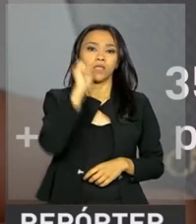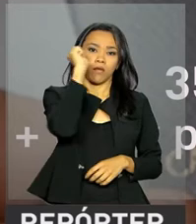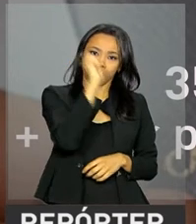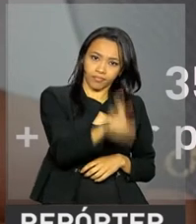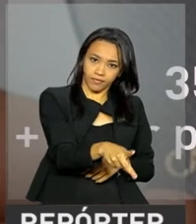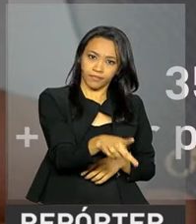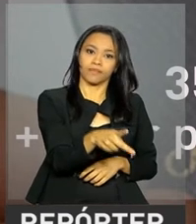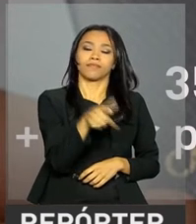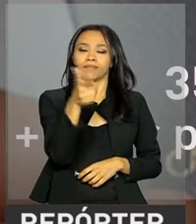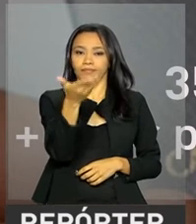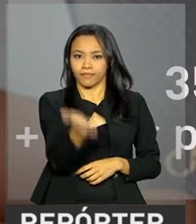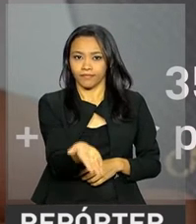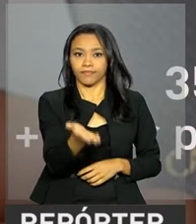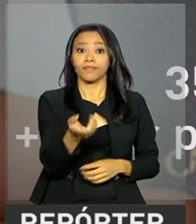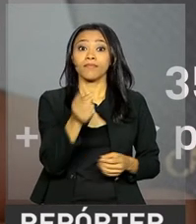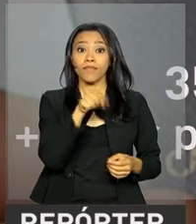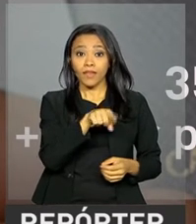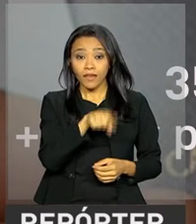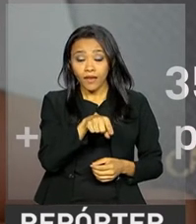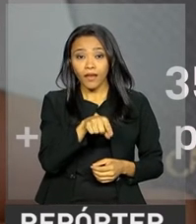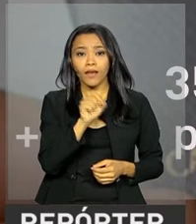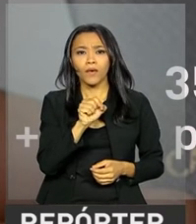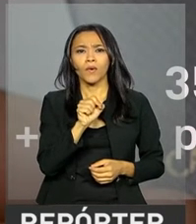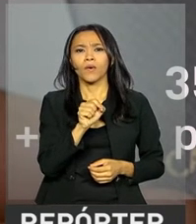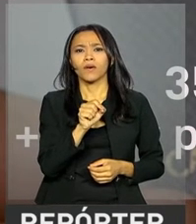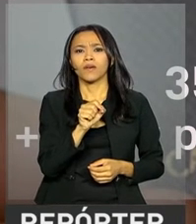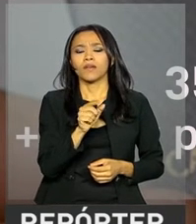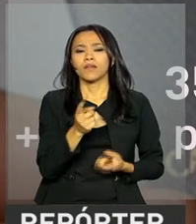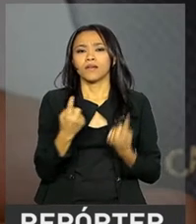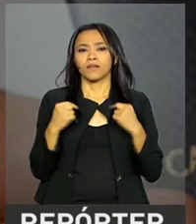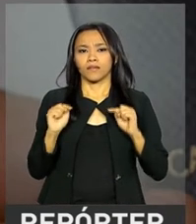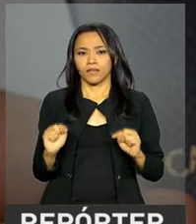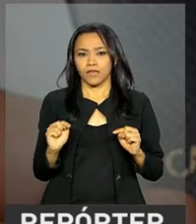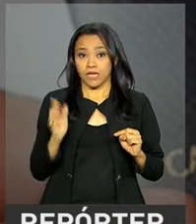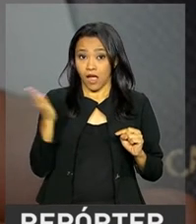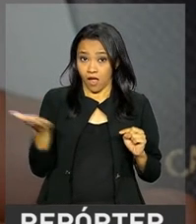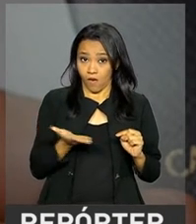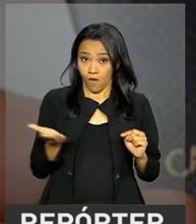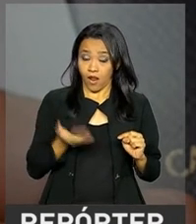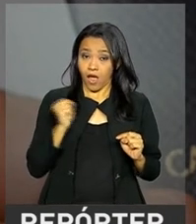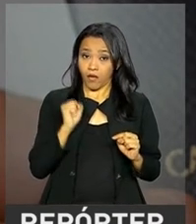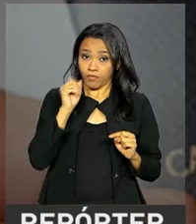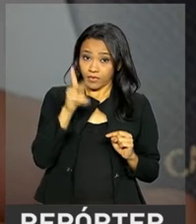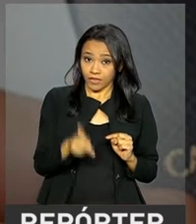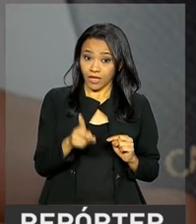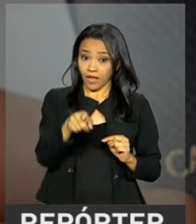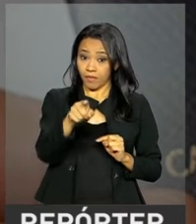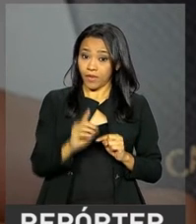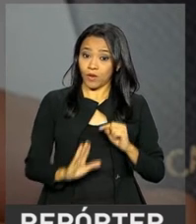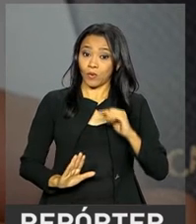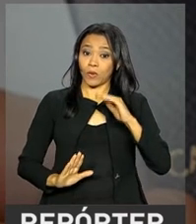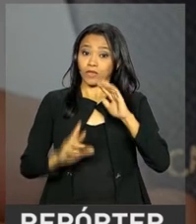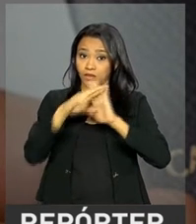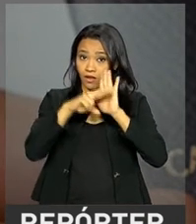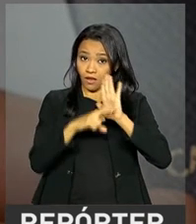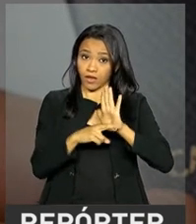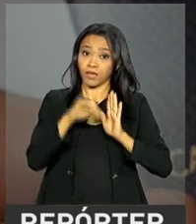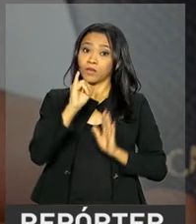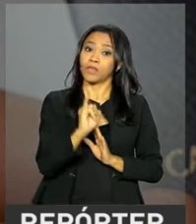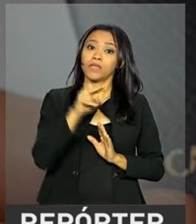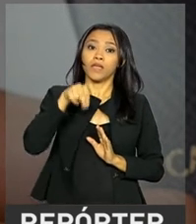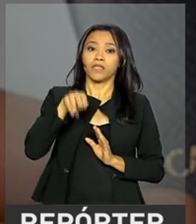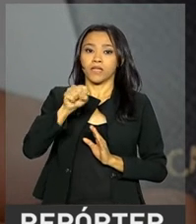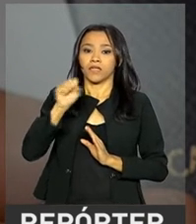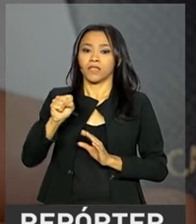com fator previdenciário, que deixa o benefício final menor. Já para se aposentarem pelo teto do INSS,